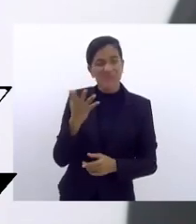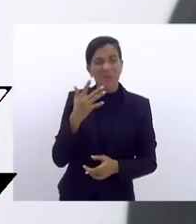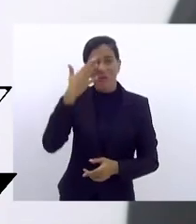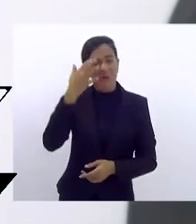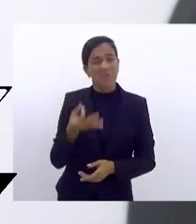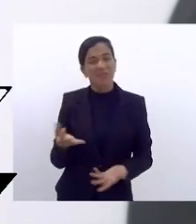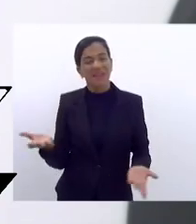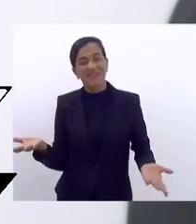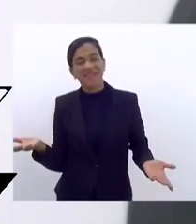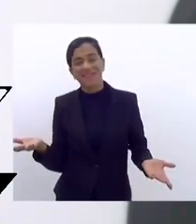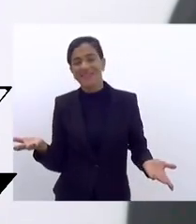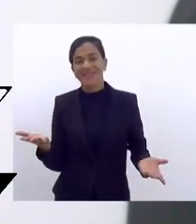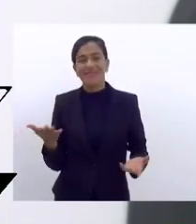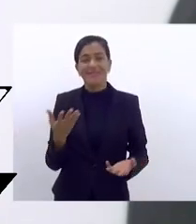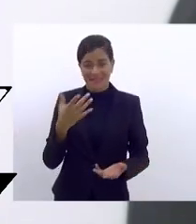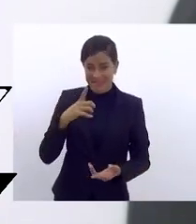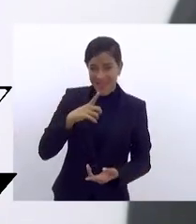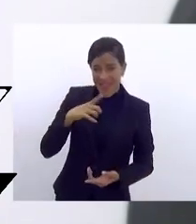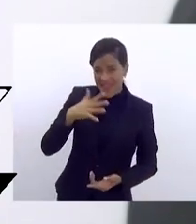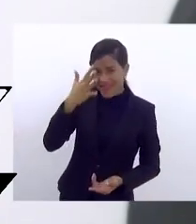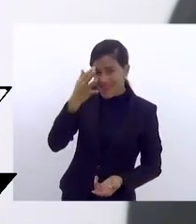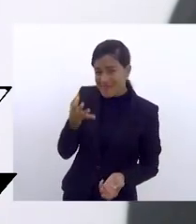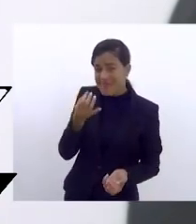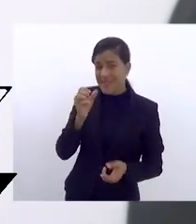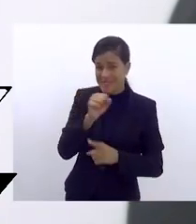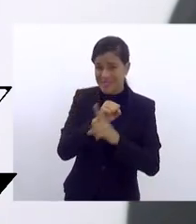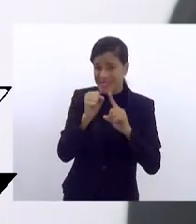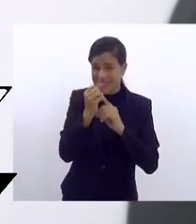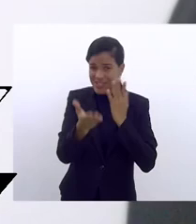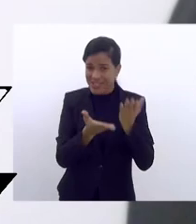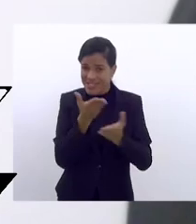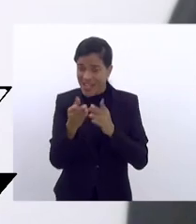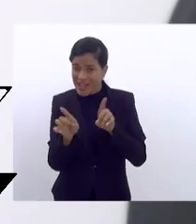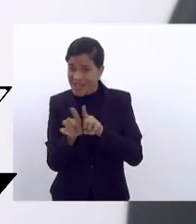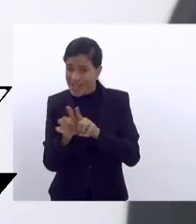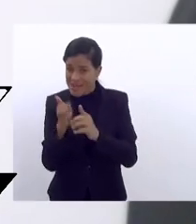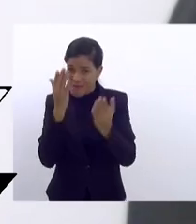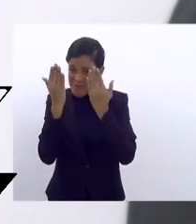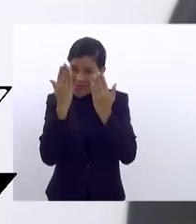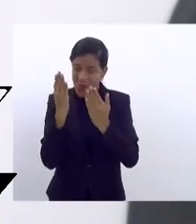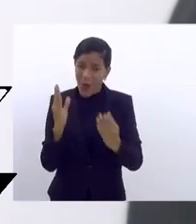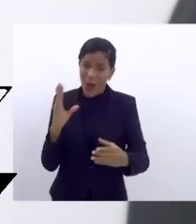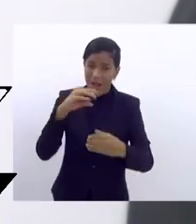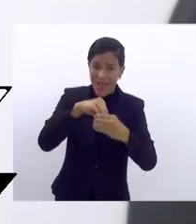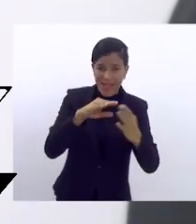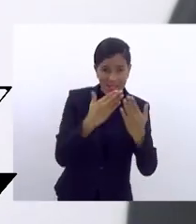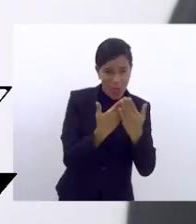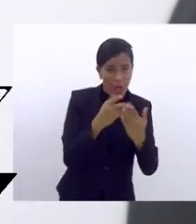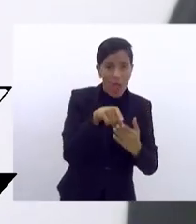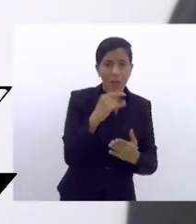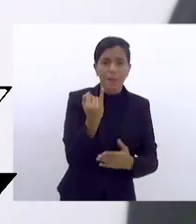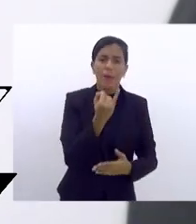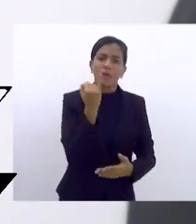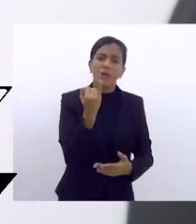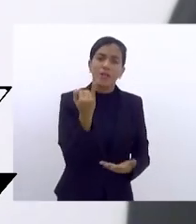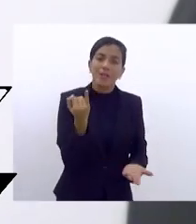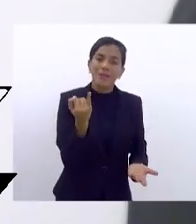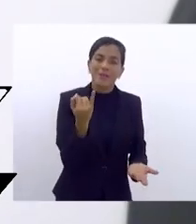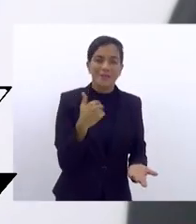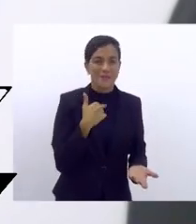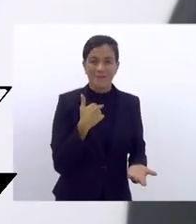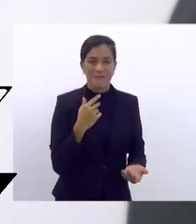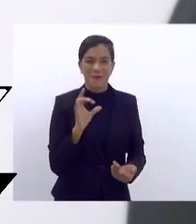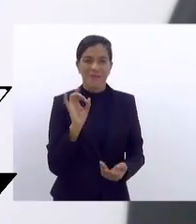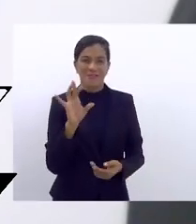se há um entendimento de que assistente social e psicólogo nas escolas é importante não pode